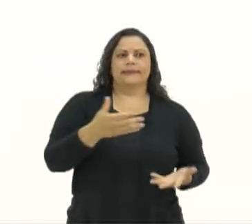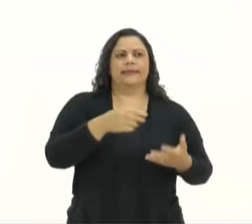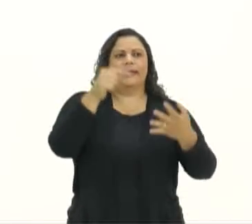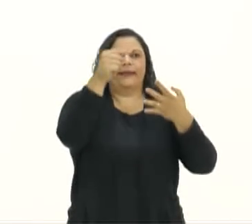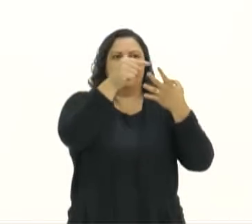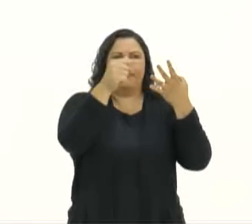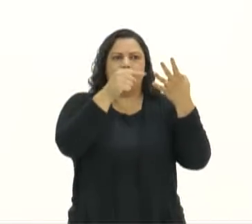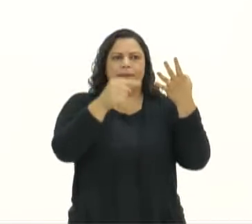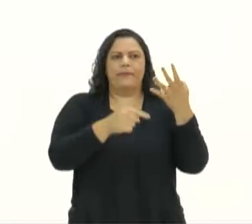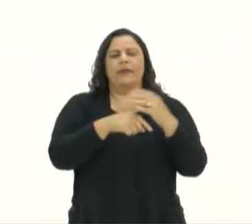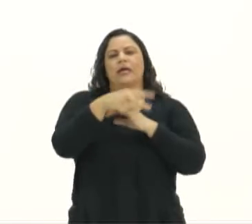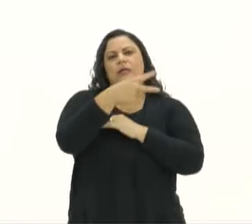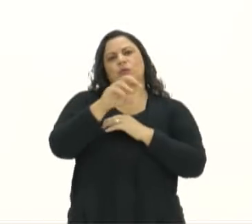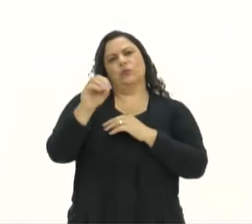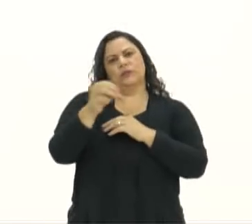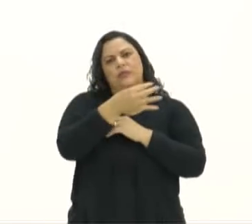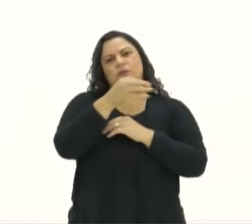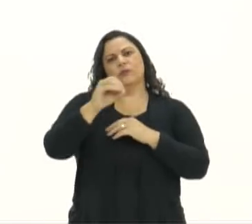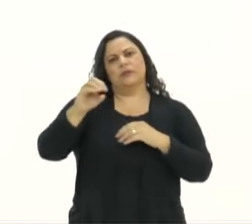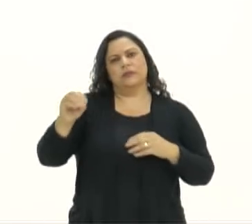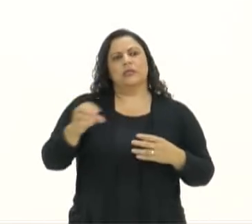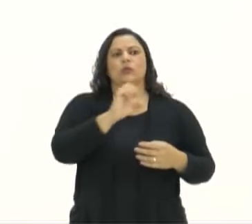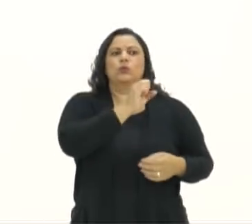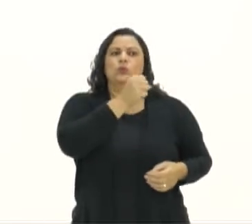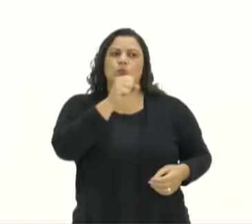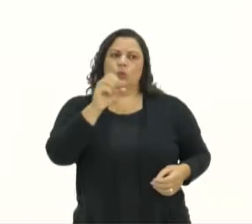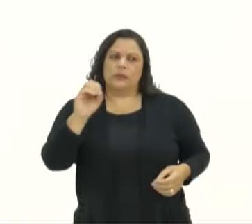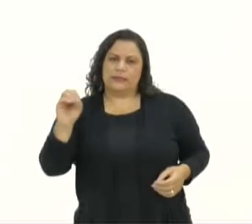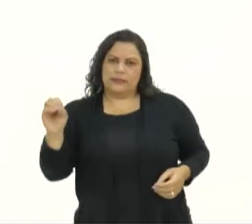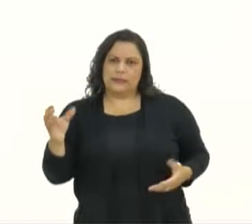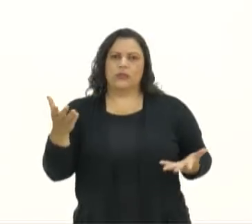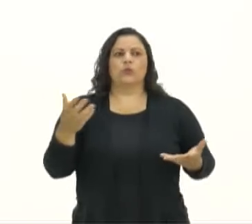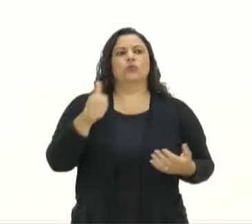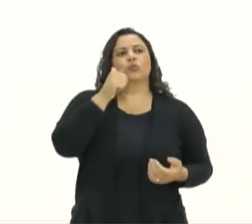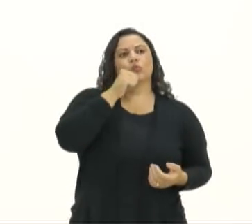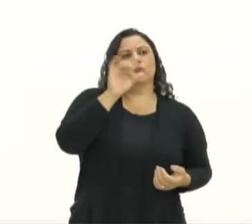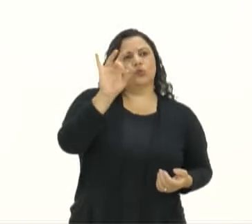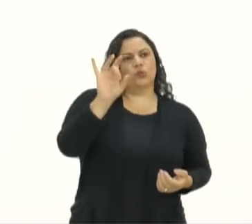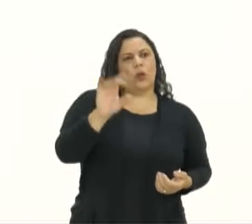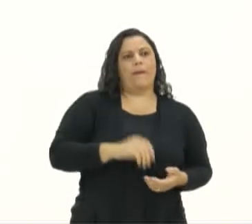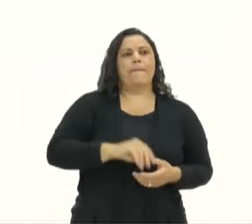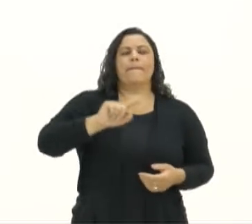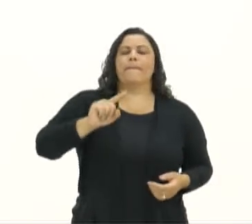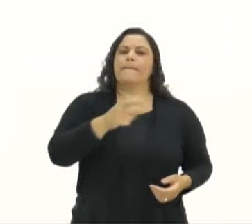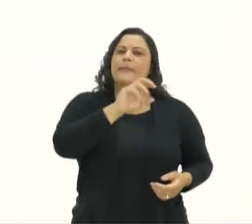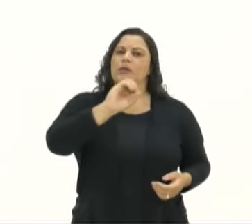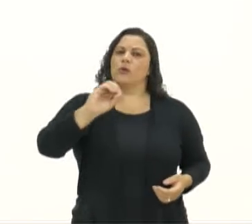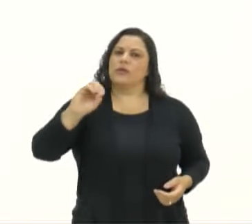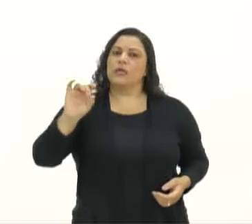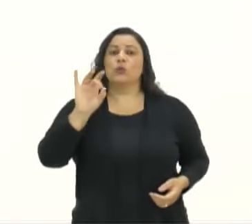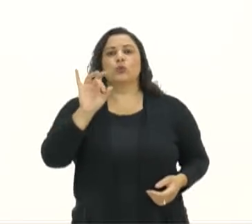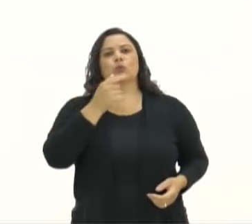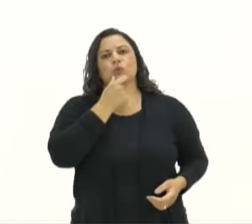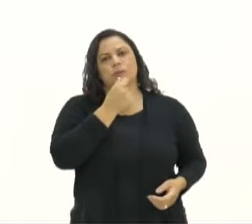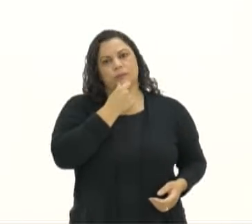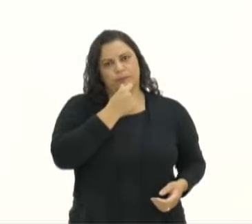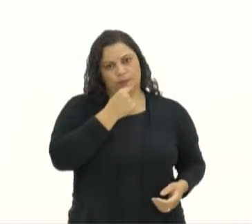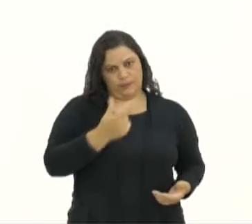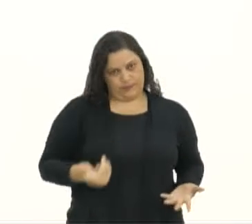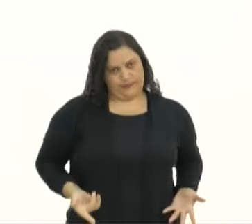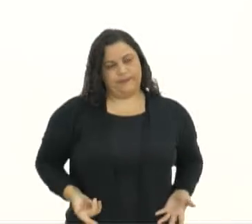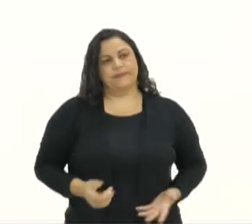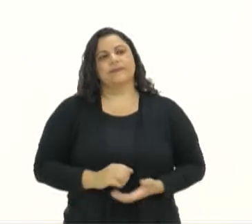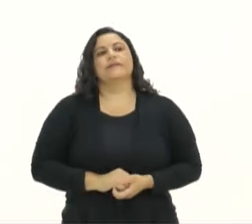400, 800, daí só para as mulheres, e 1.500 só para os homens.